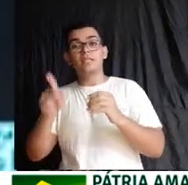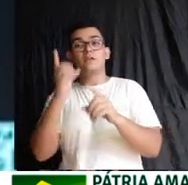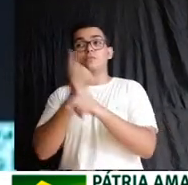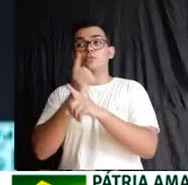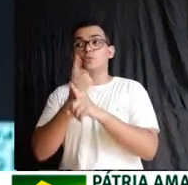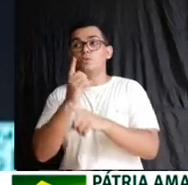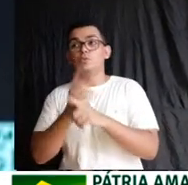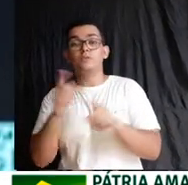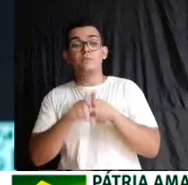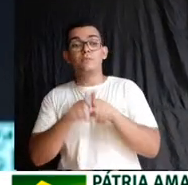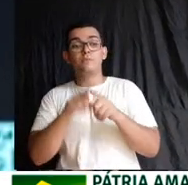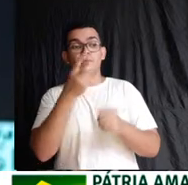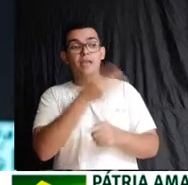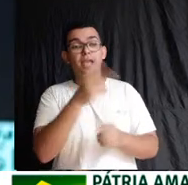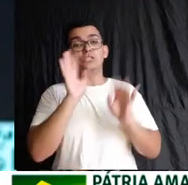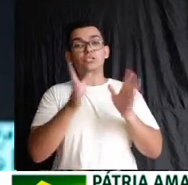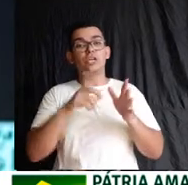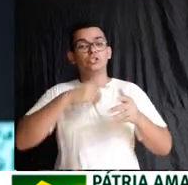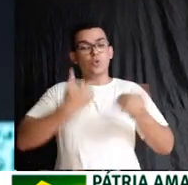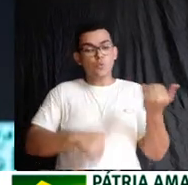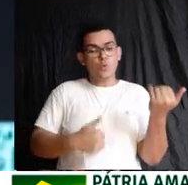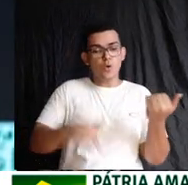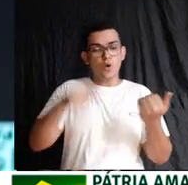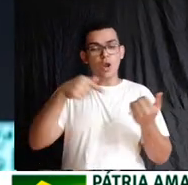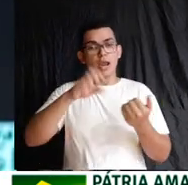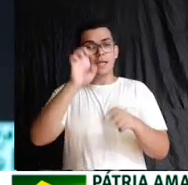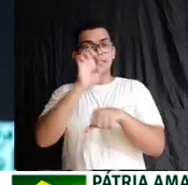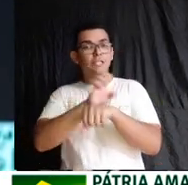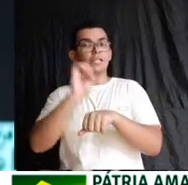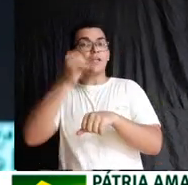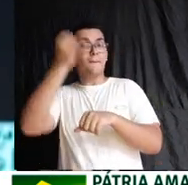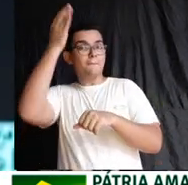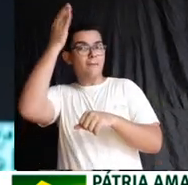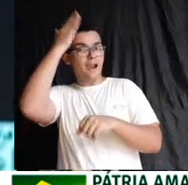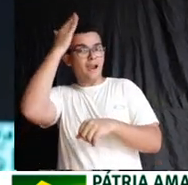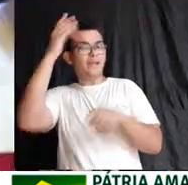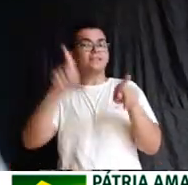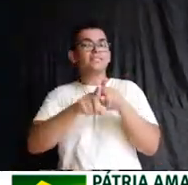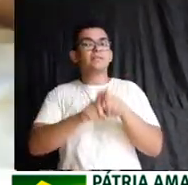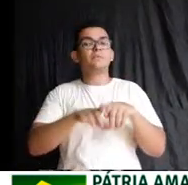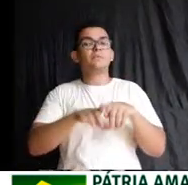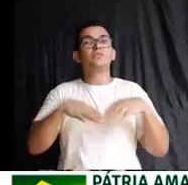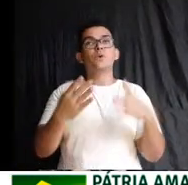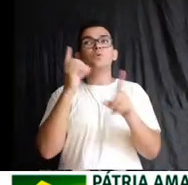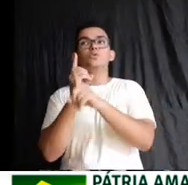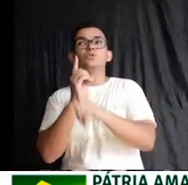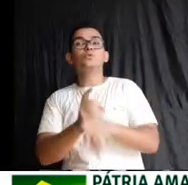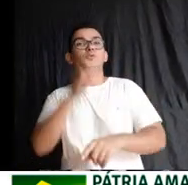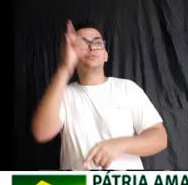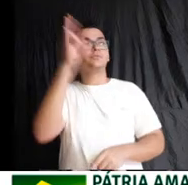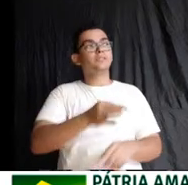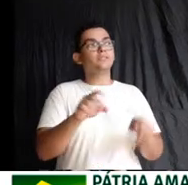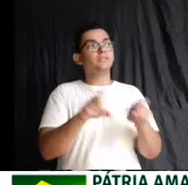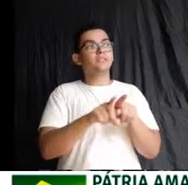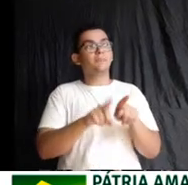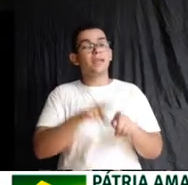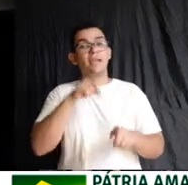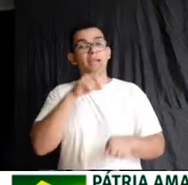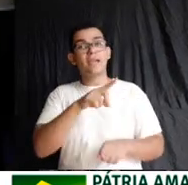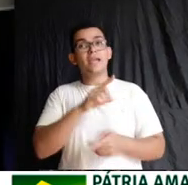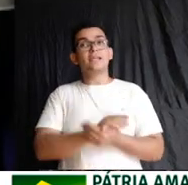já tocavam aqui, e nesse meio aí a gente se encontrou e deu muito certo. Wagner, que é lá de Campina Grande,